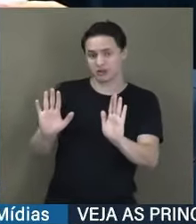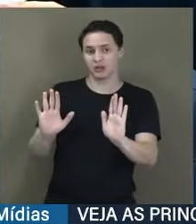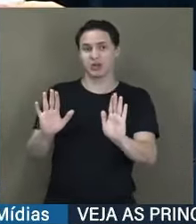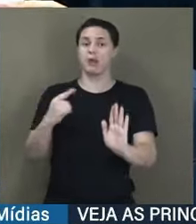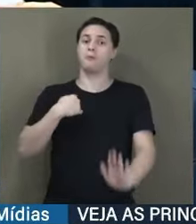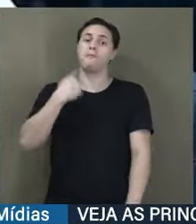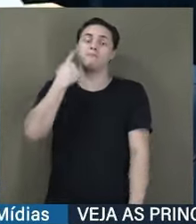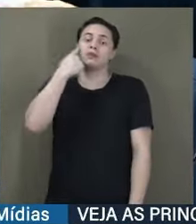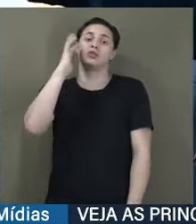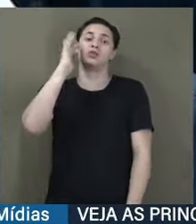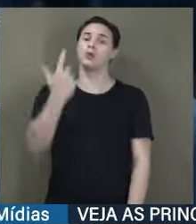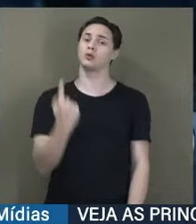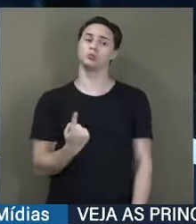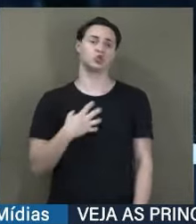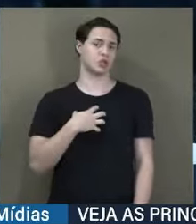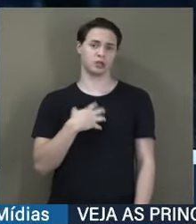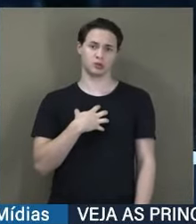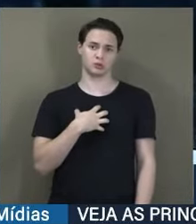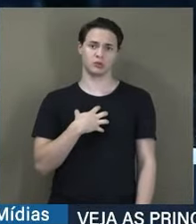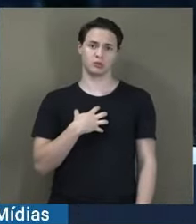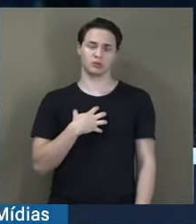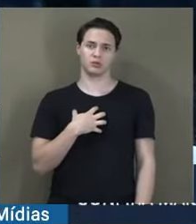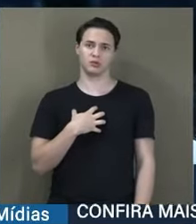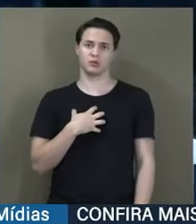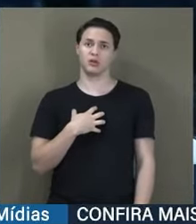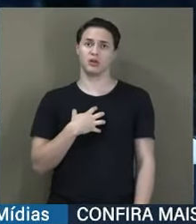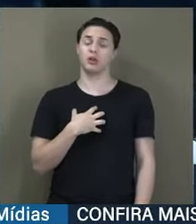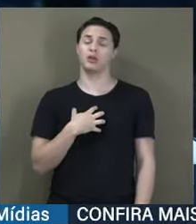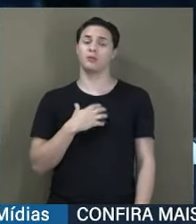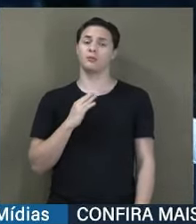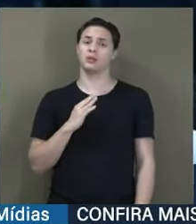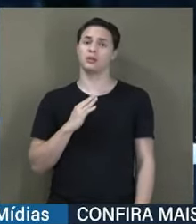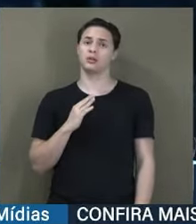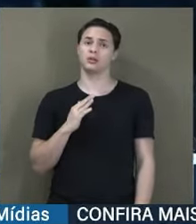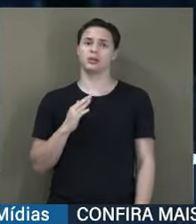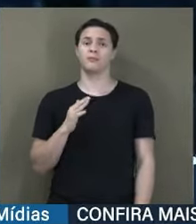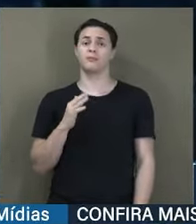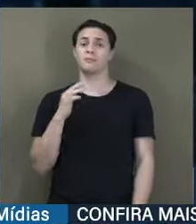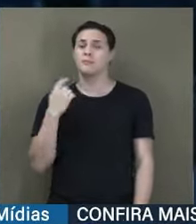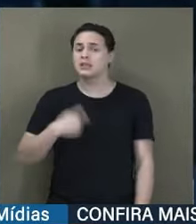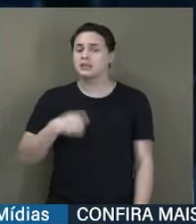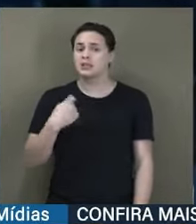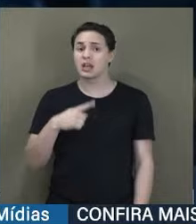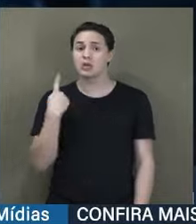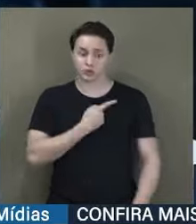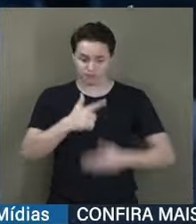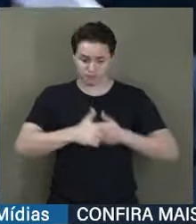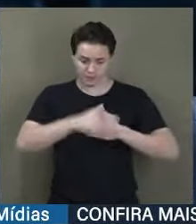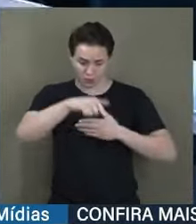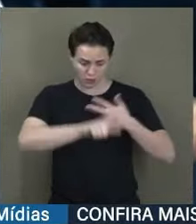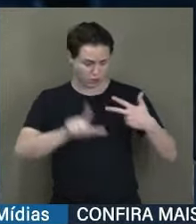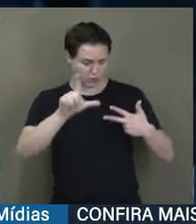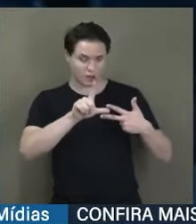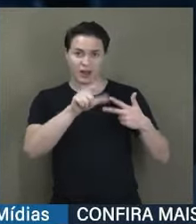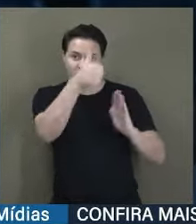forma. Mesmo que não tenhamos votos, mas a análise, que é um dever nosso aqui da casa, de um